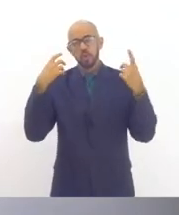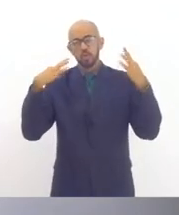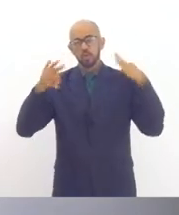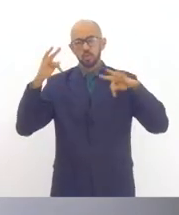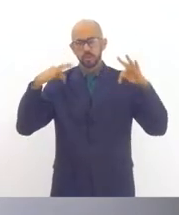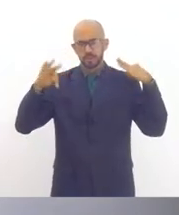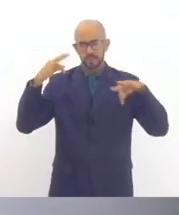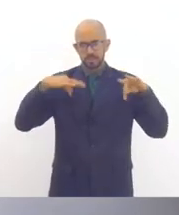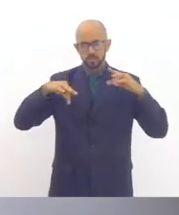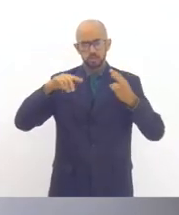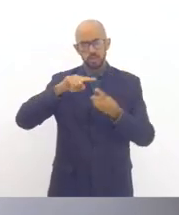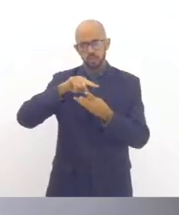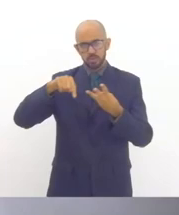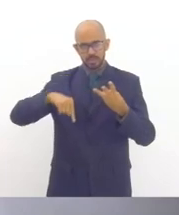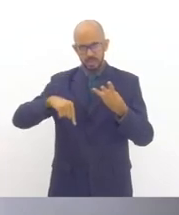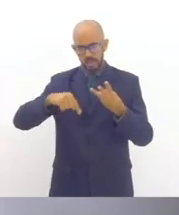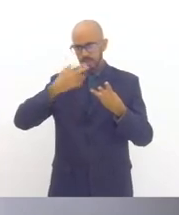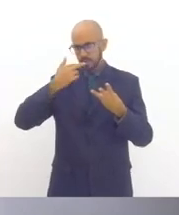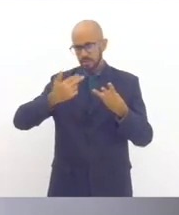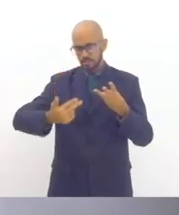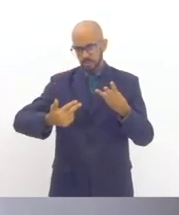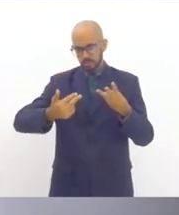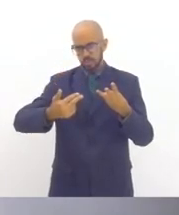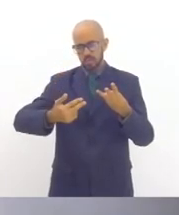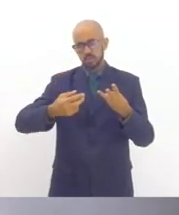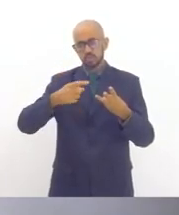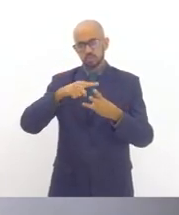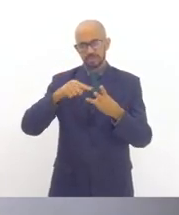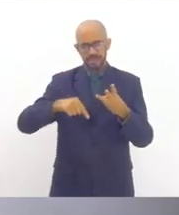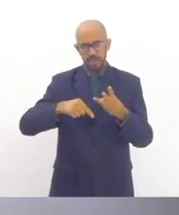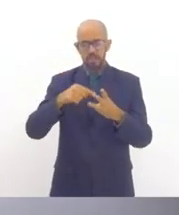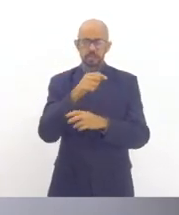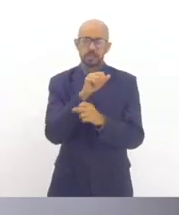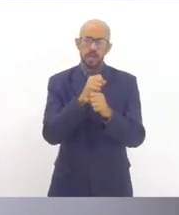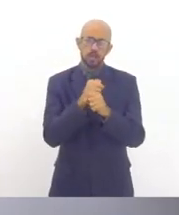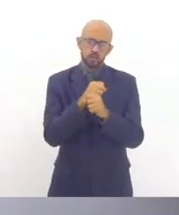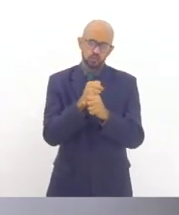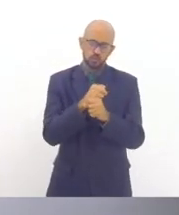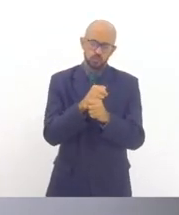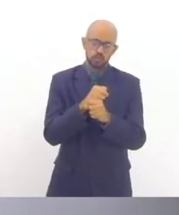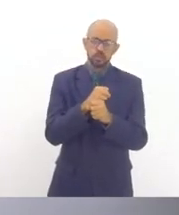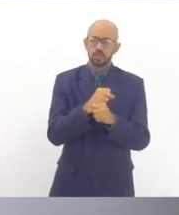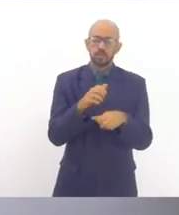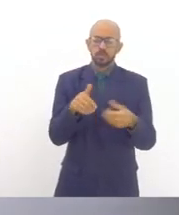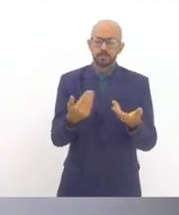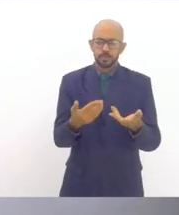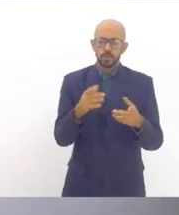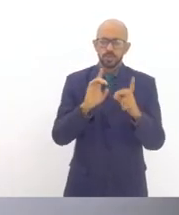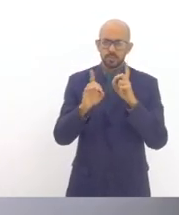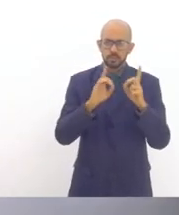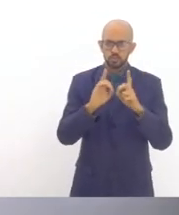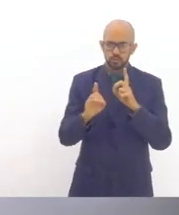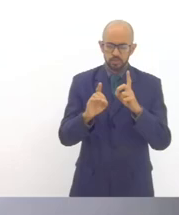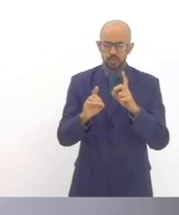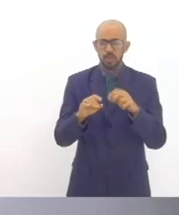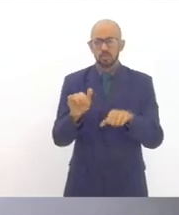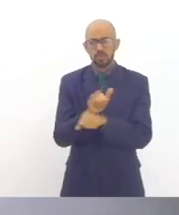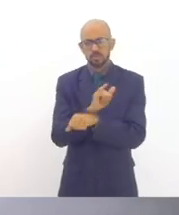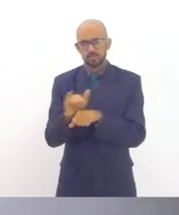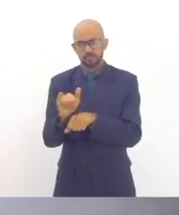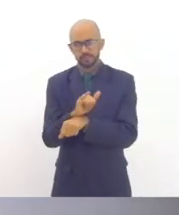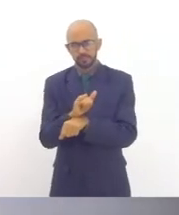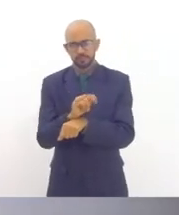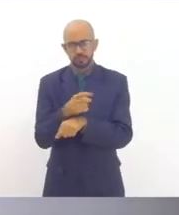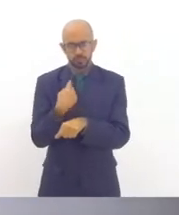os 3 idiomas nos 3 anos. Então, essa discussão e essa abertura que a